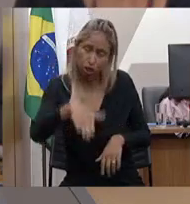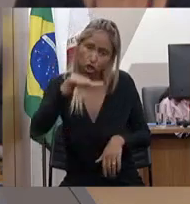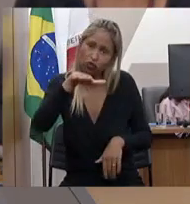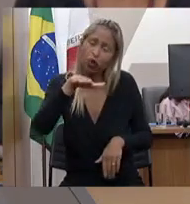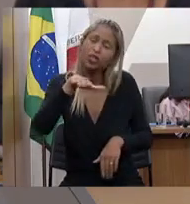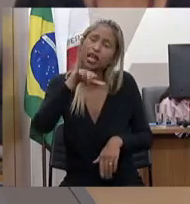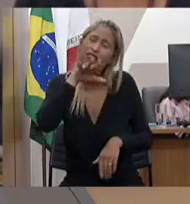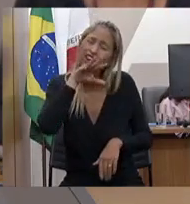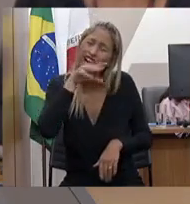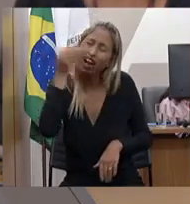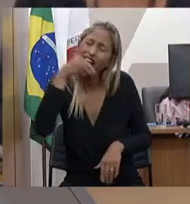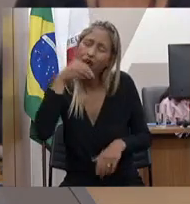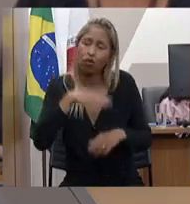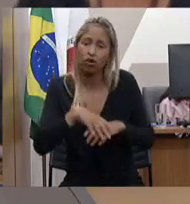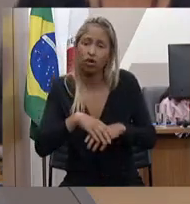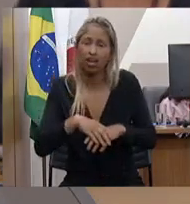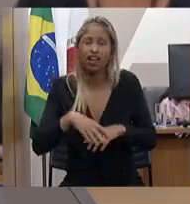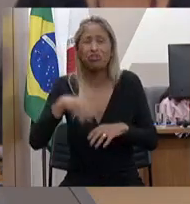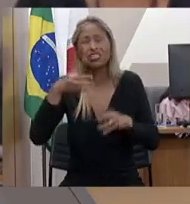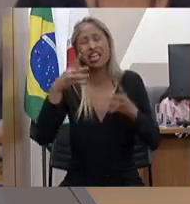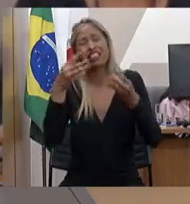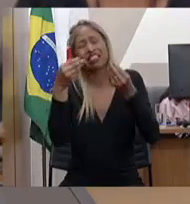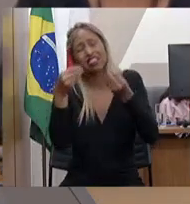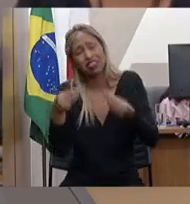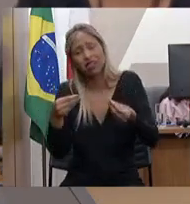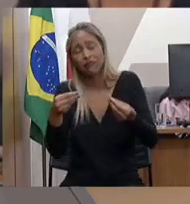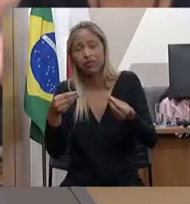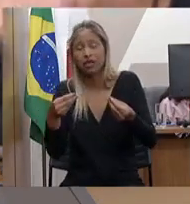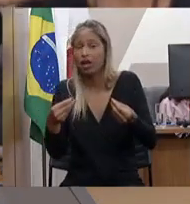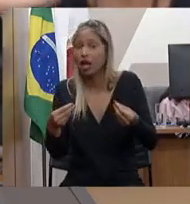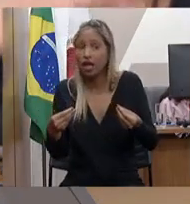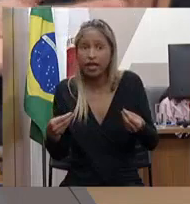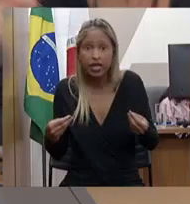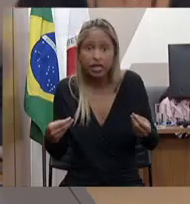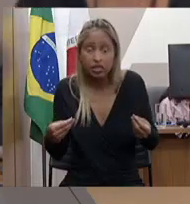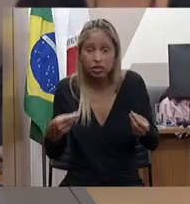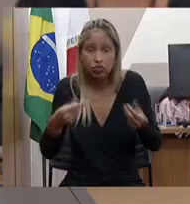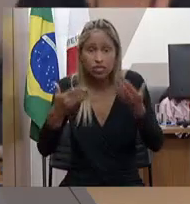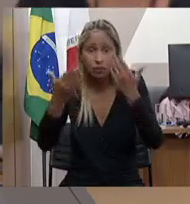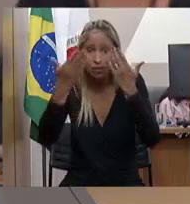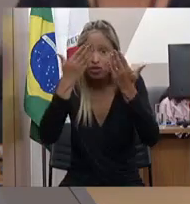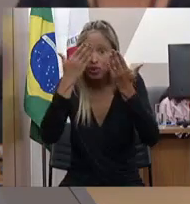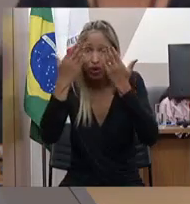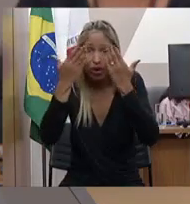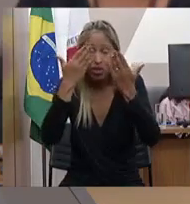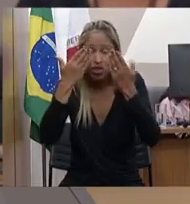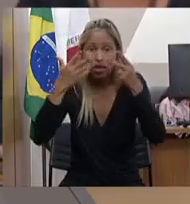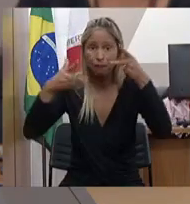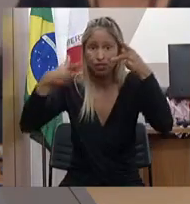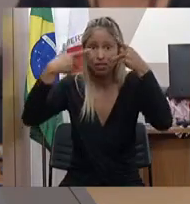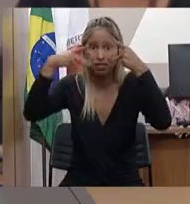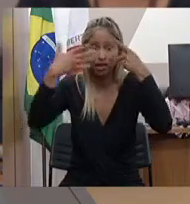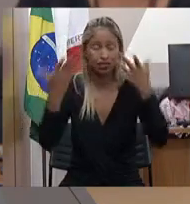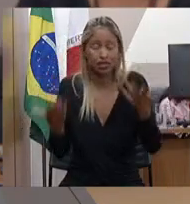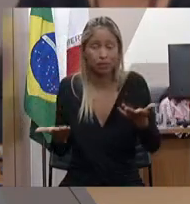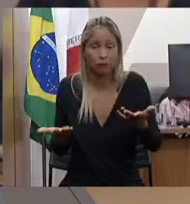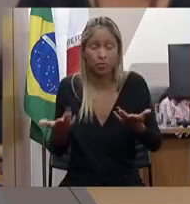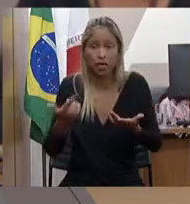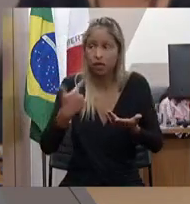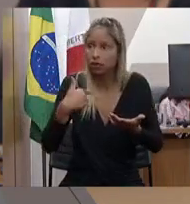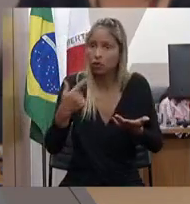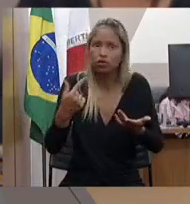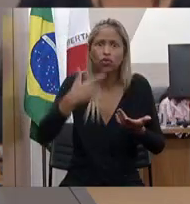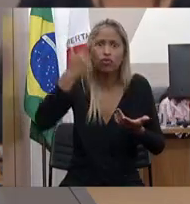pequenininho Então você agora é uma pessoa frágil Essa é a discussão que a gente vê na psicologia na Psiquiatria e que não leva